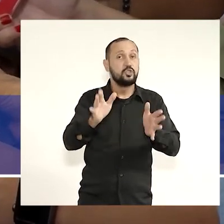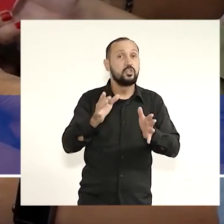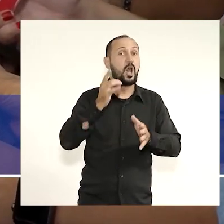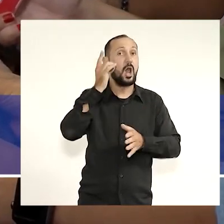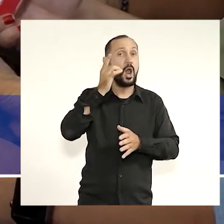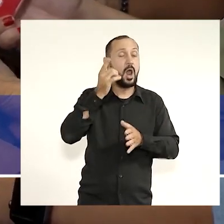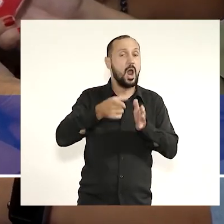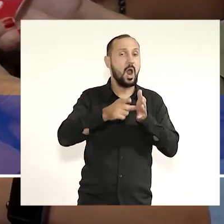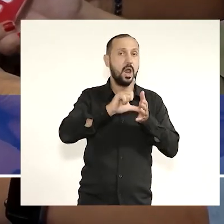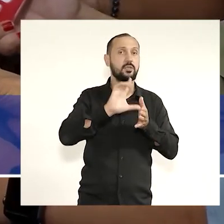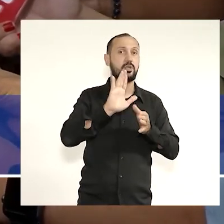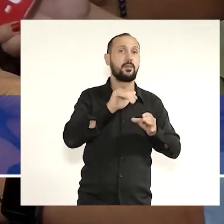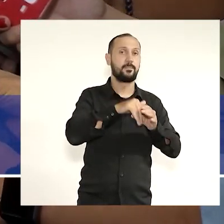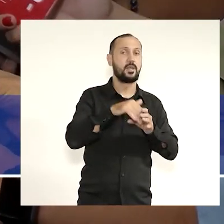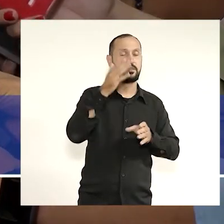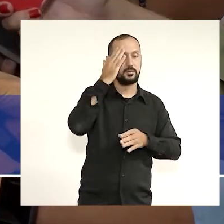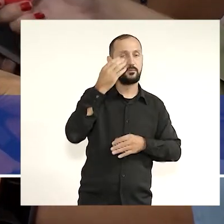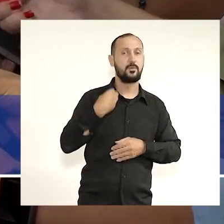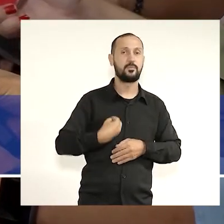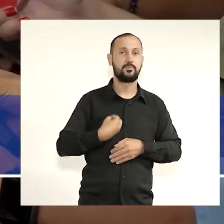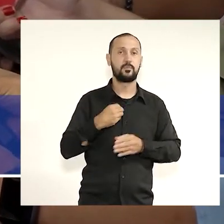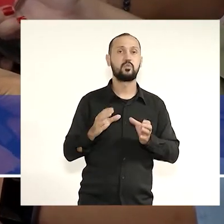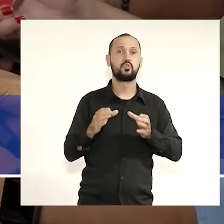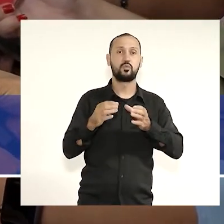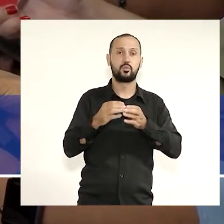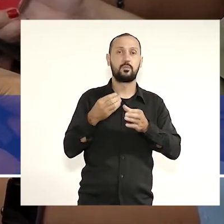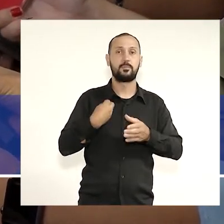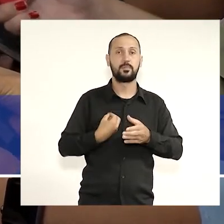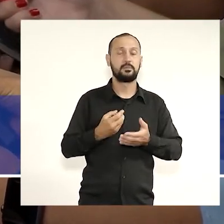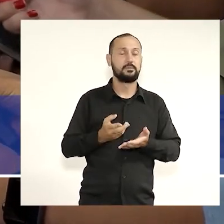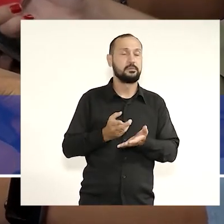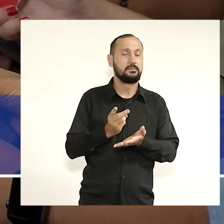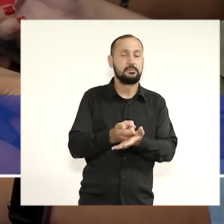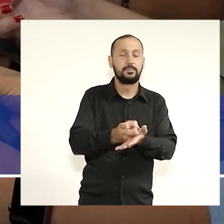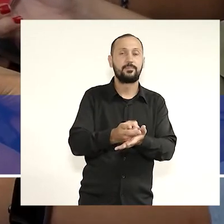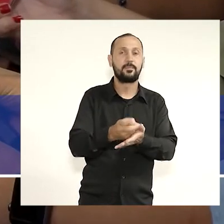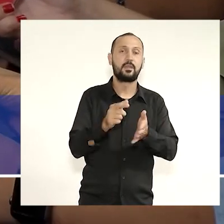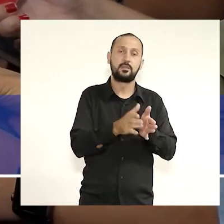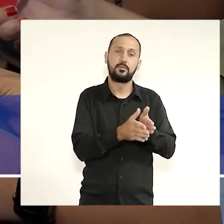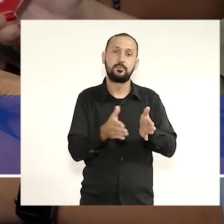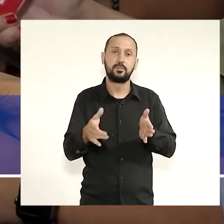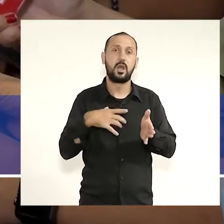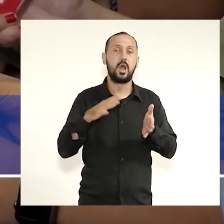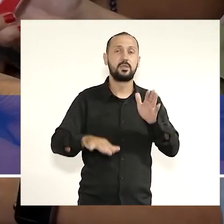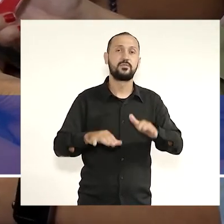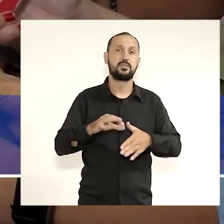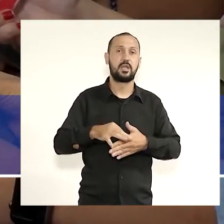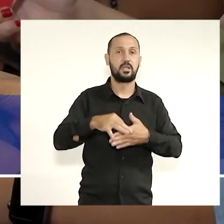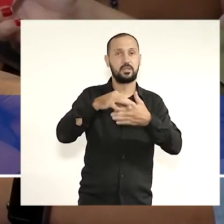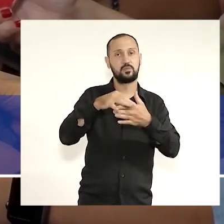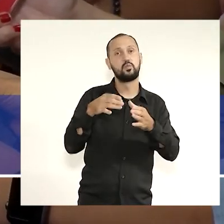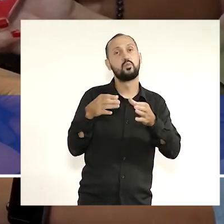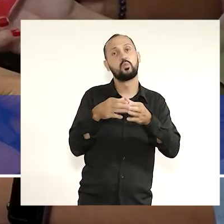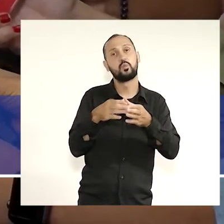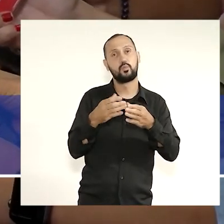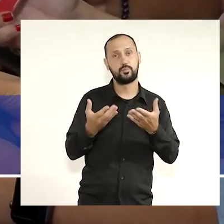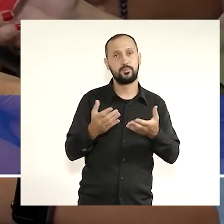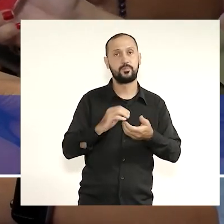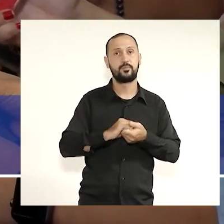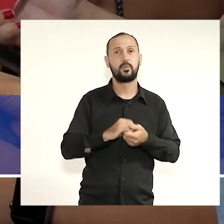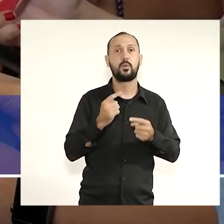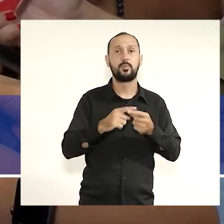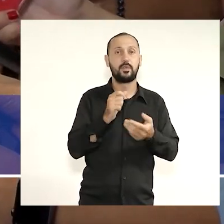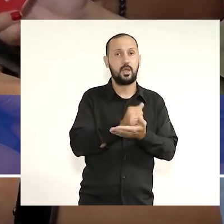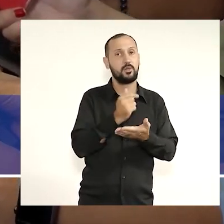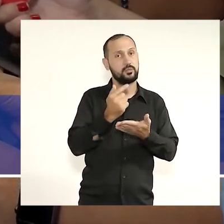mesmos reconhecem que não poderão participar em comissões permanentes da casa, de repente na liderança dessas comissões, até